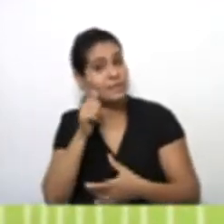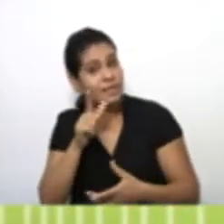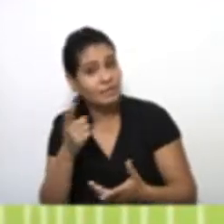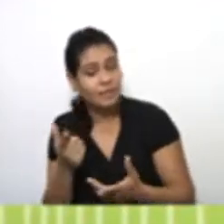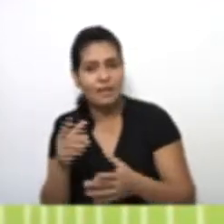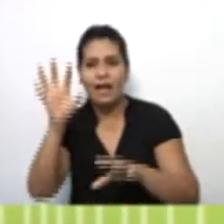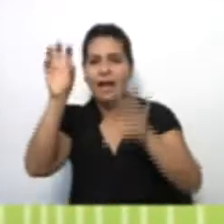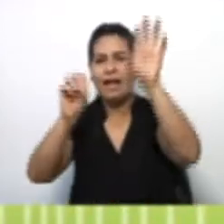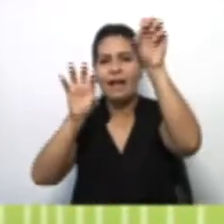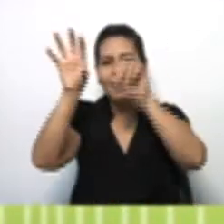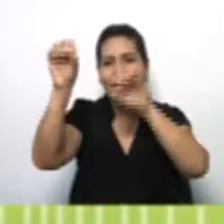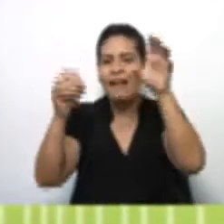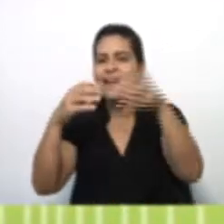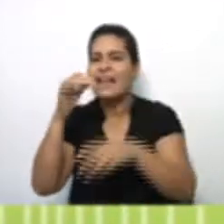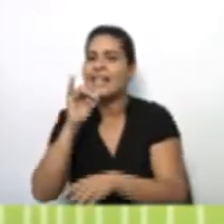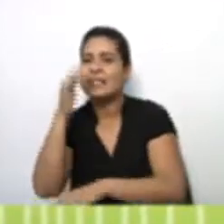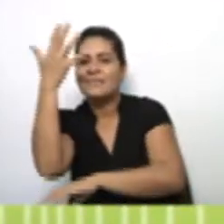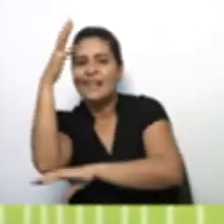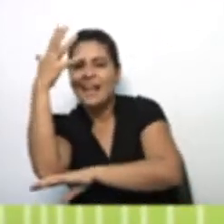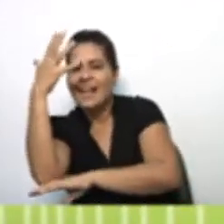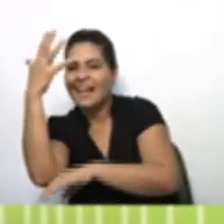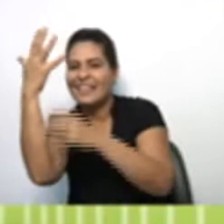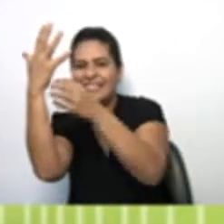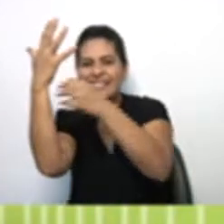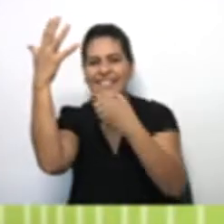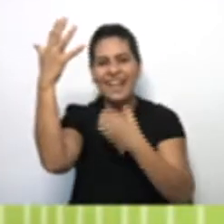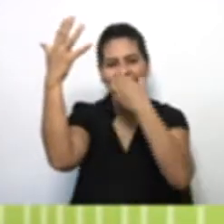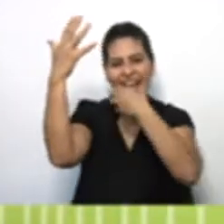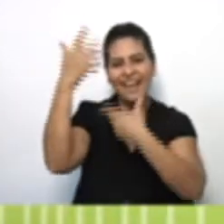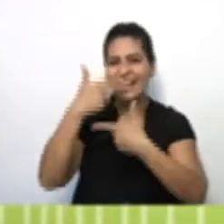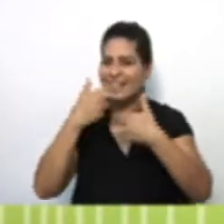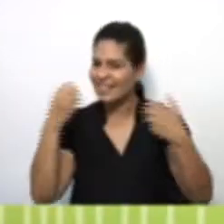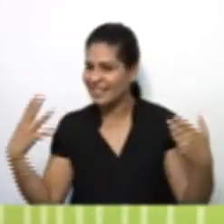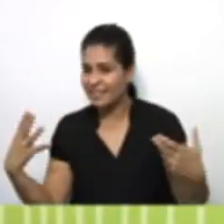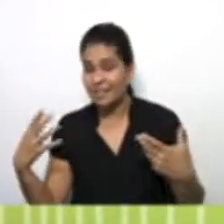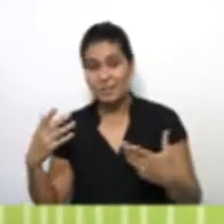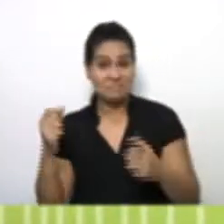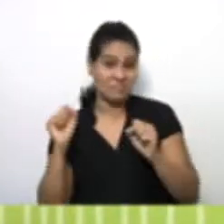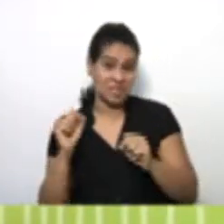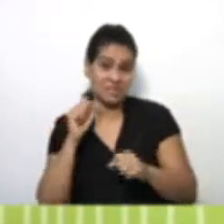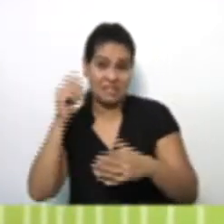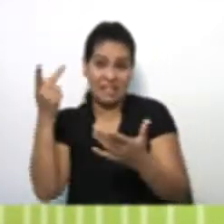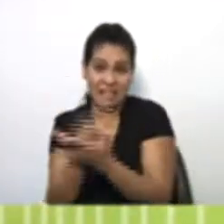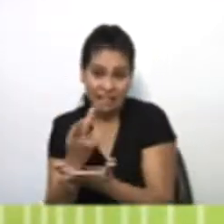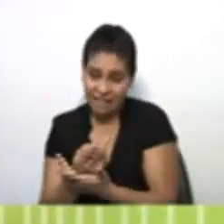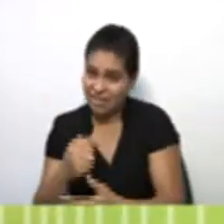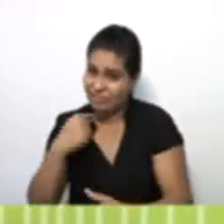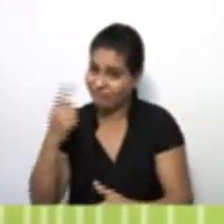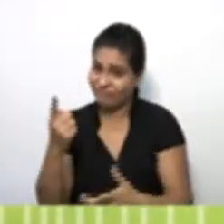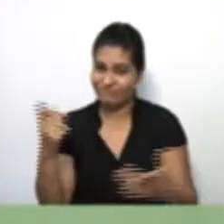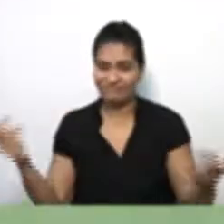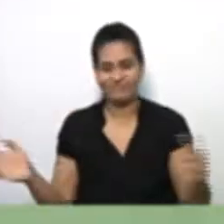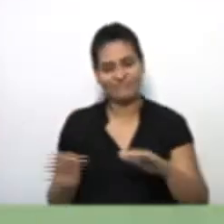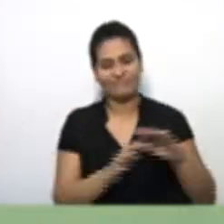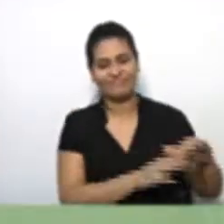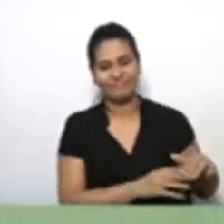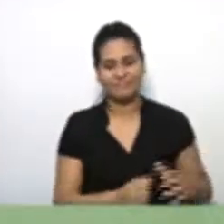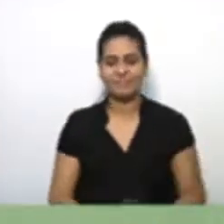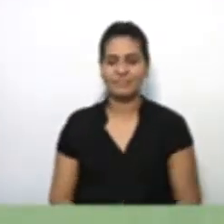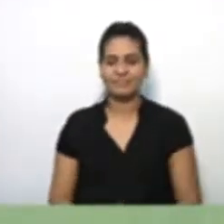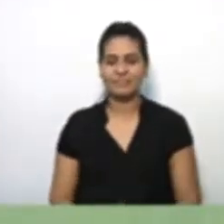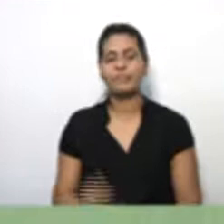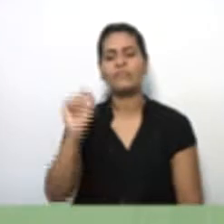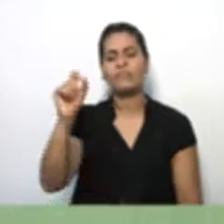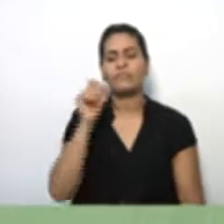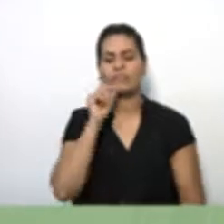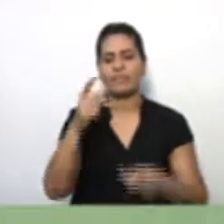tirar frutos muito gostosos também lá no futuro. Mas se você planta de qualquer jeito, pode ser que nem nasça. É verdade? Então, o que fazer com o planejamento,